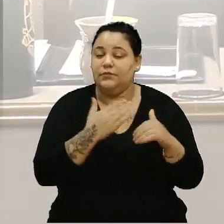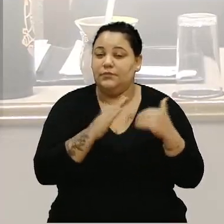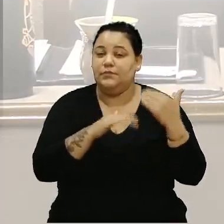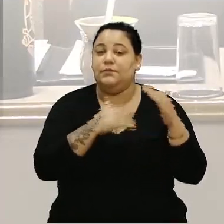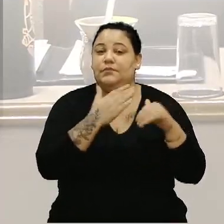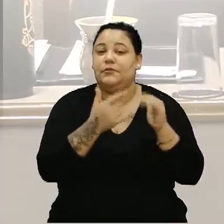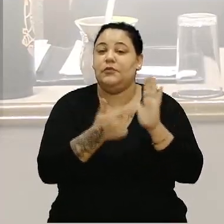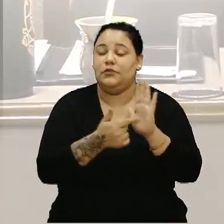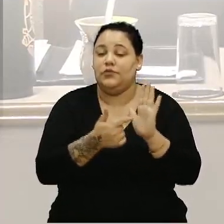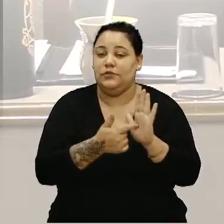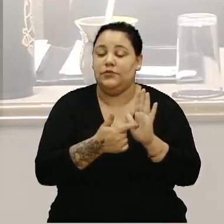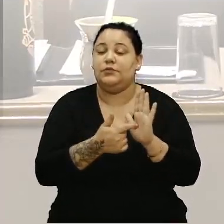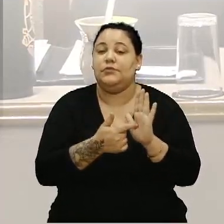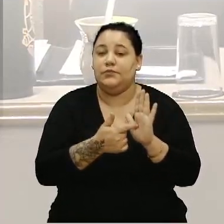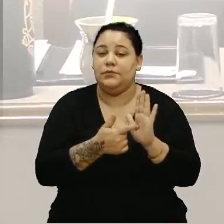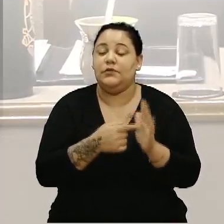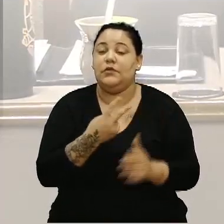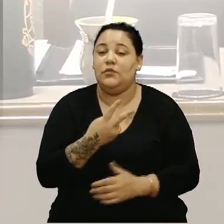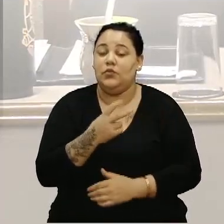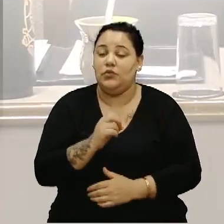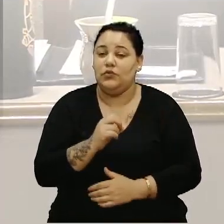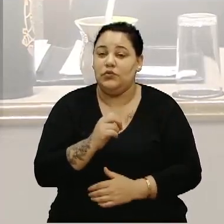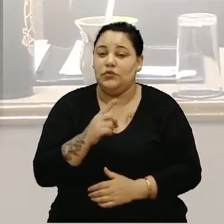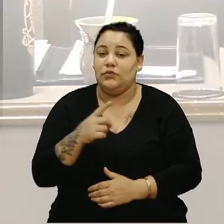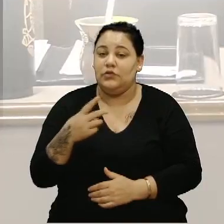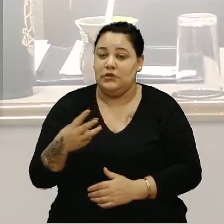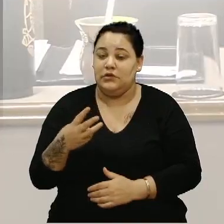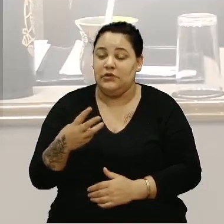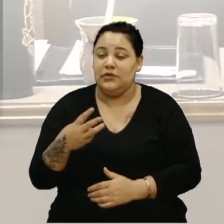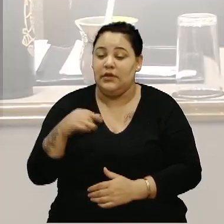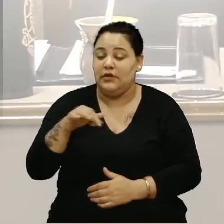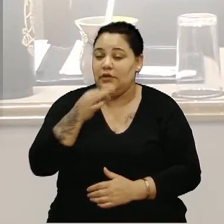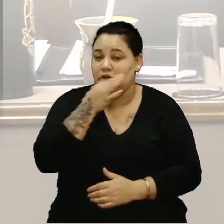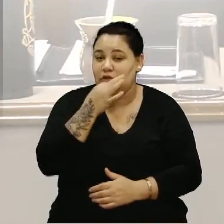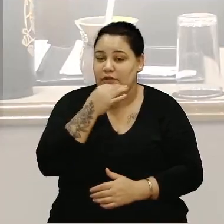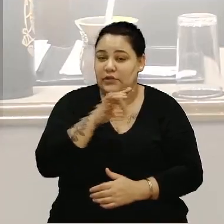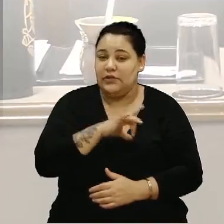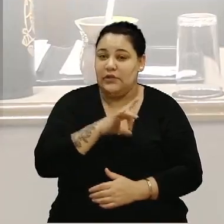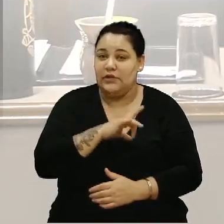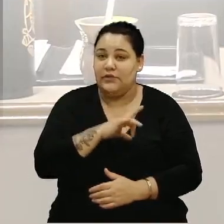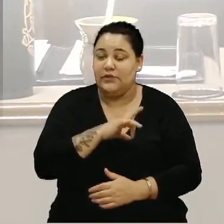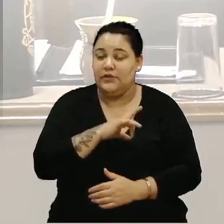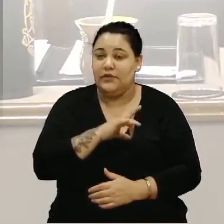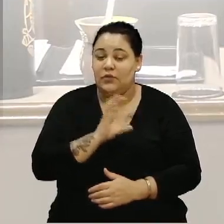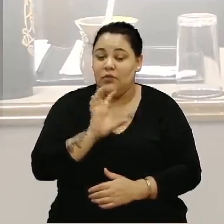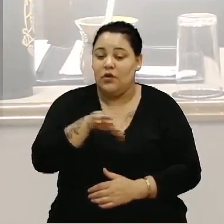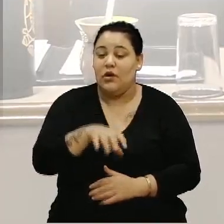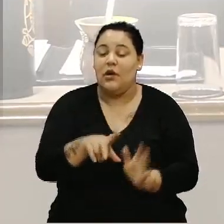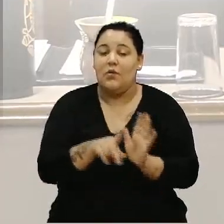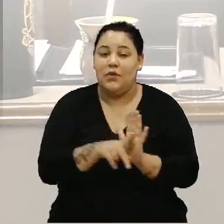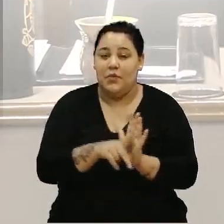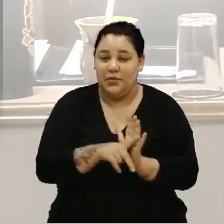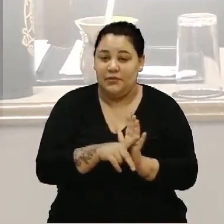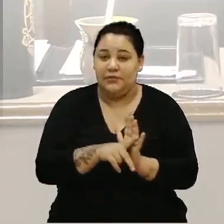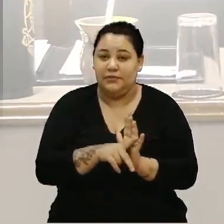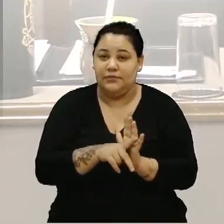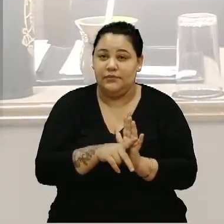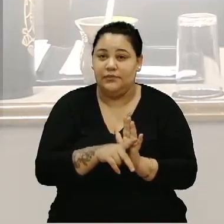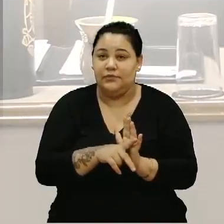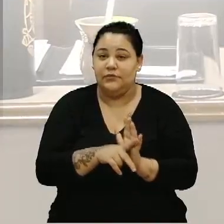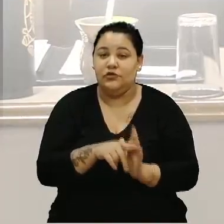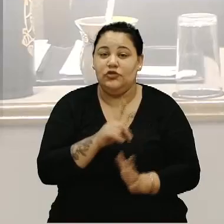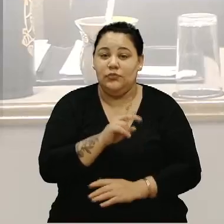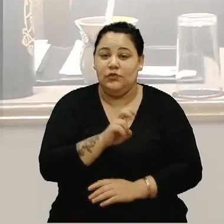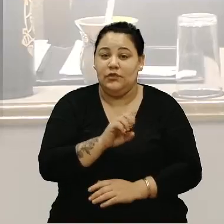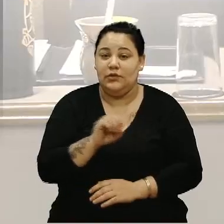da empresa. Em 2003, a filial caxiense ganhou uma sede própria, expandindo de 1.500